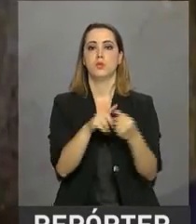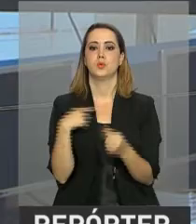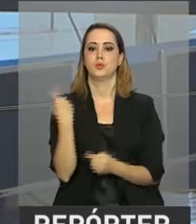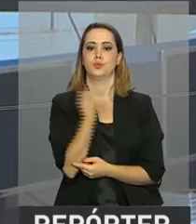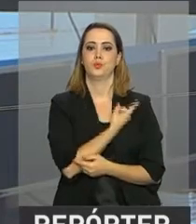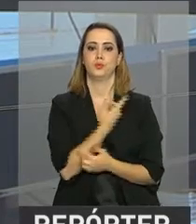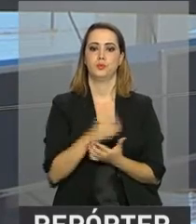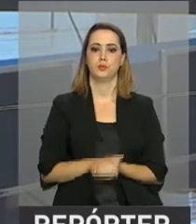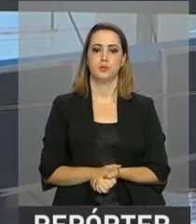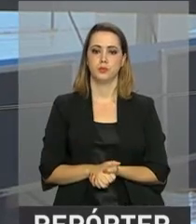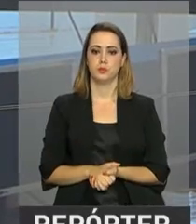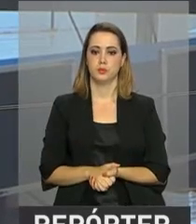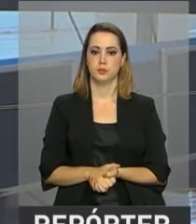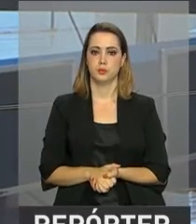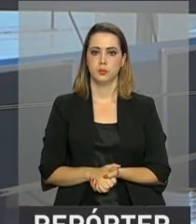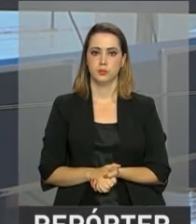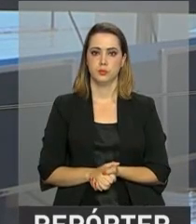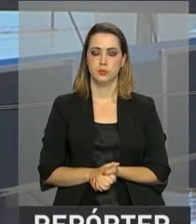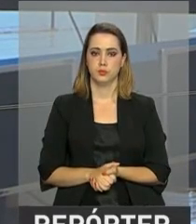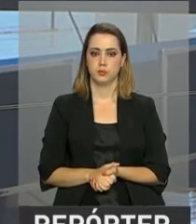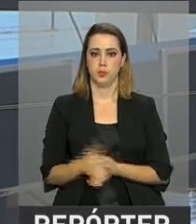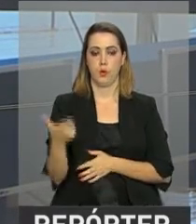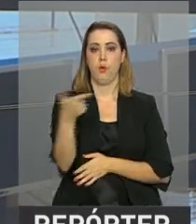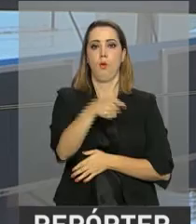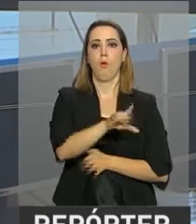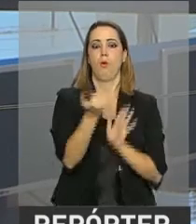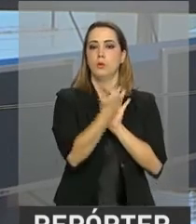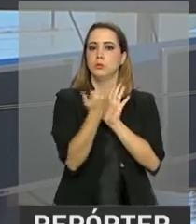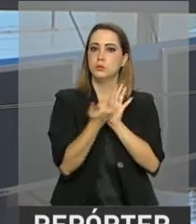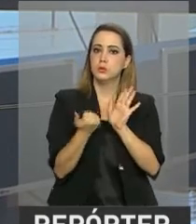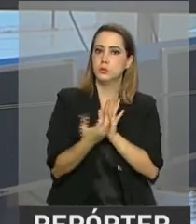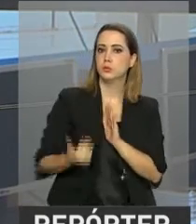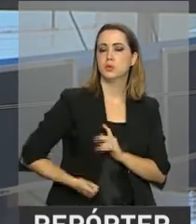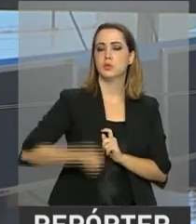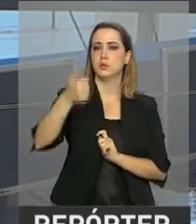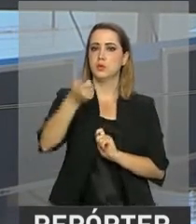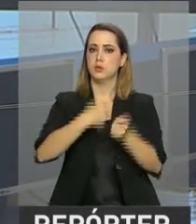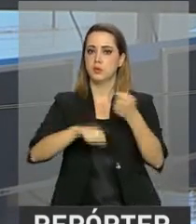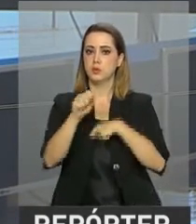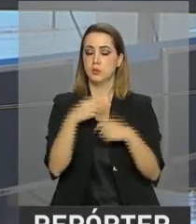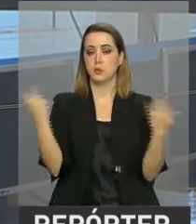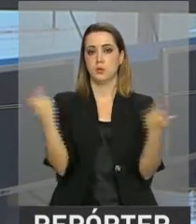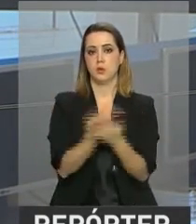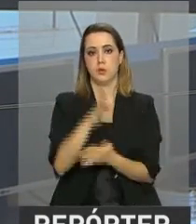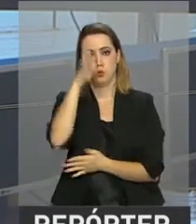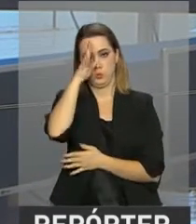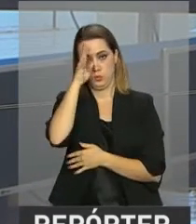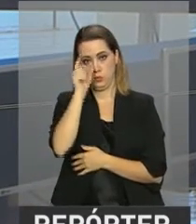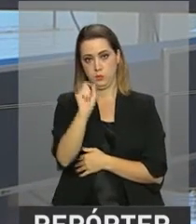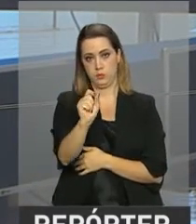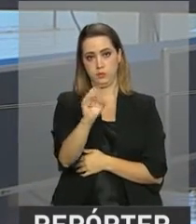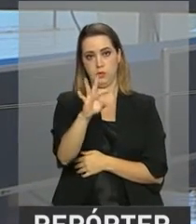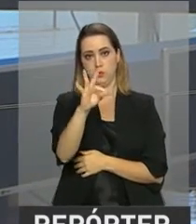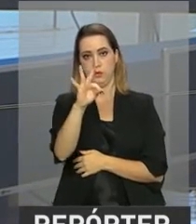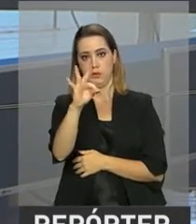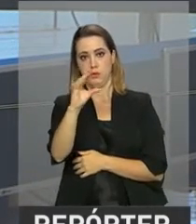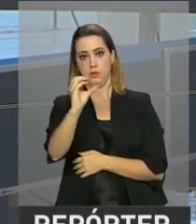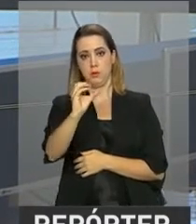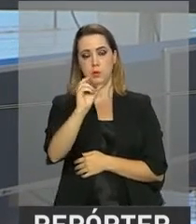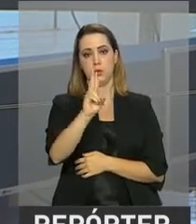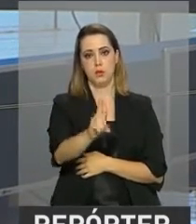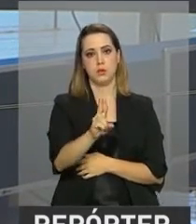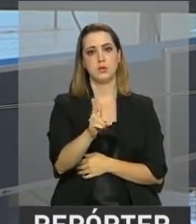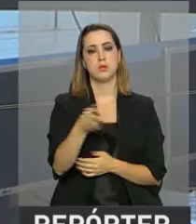nós. E outra medida para melhorar a economia foi tomada nesta quarta-feira. O Tribunal de Contas da União autorizou o BNDES,